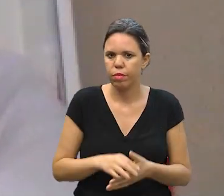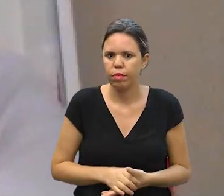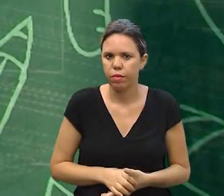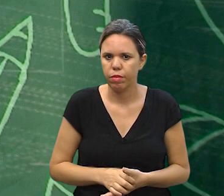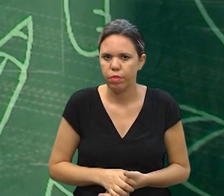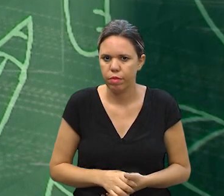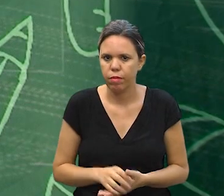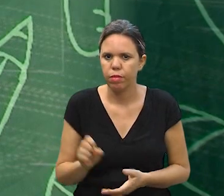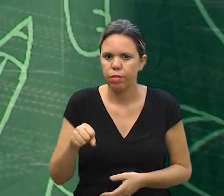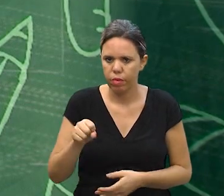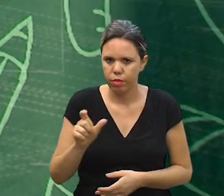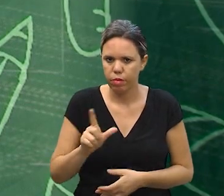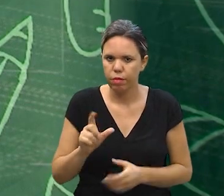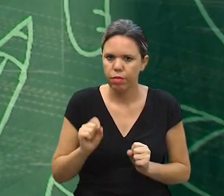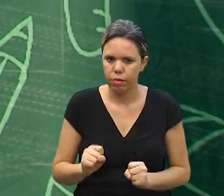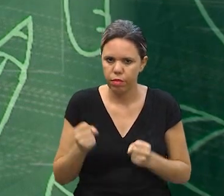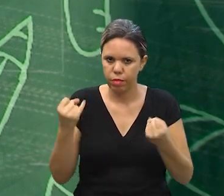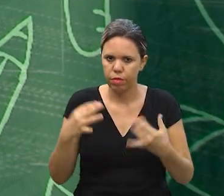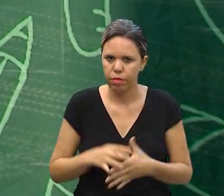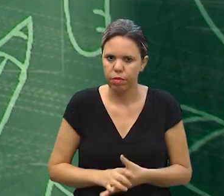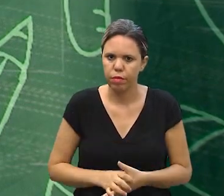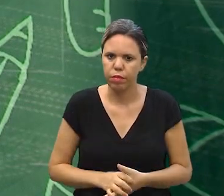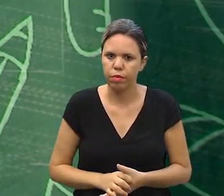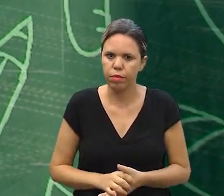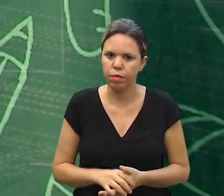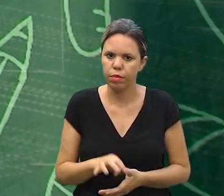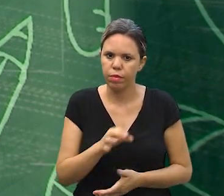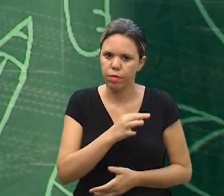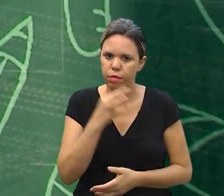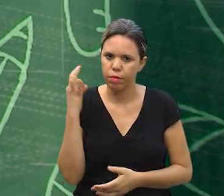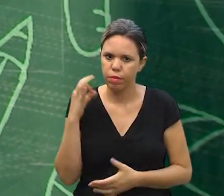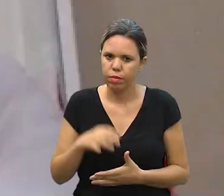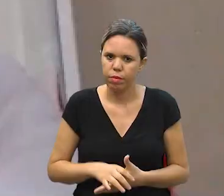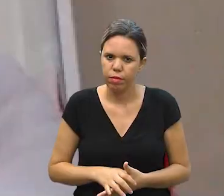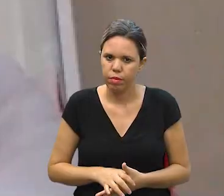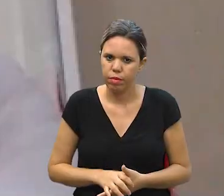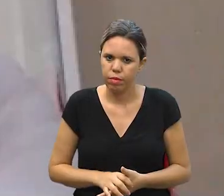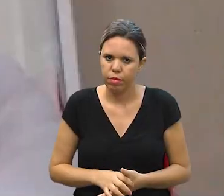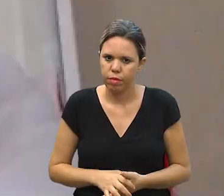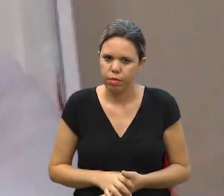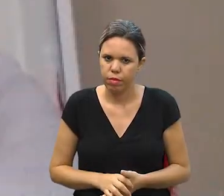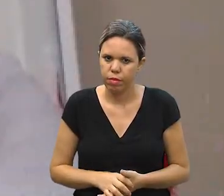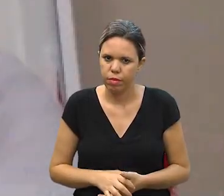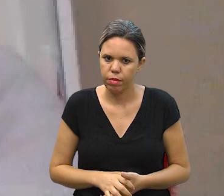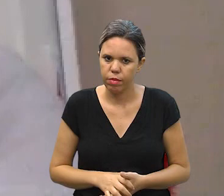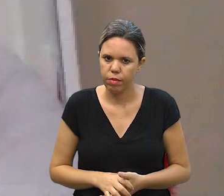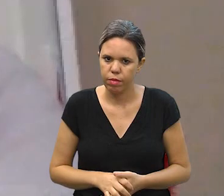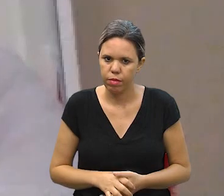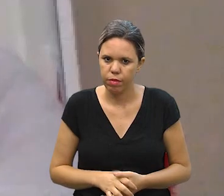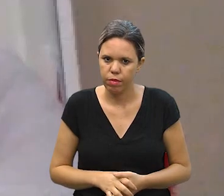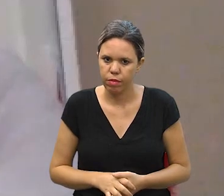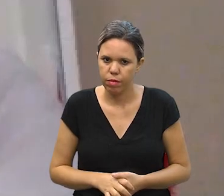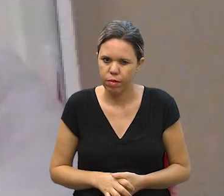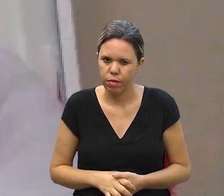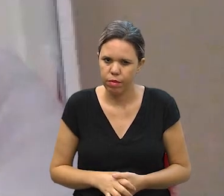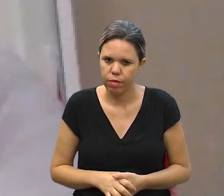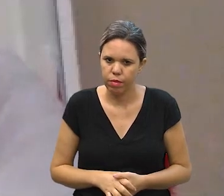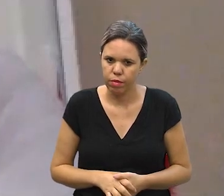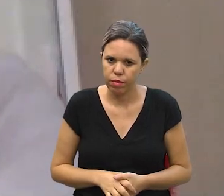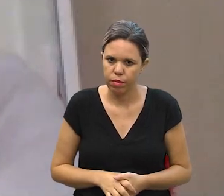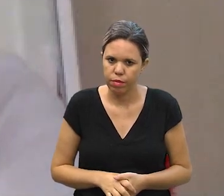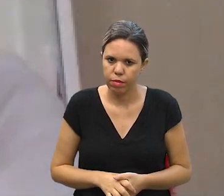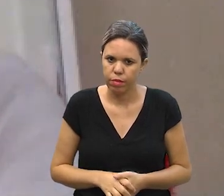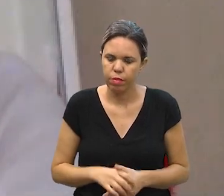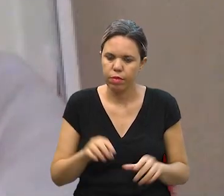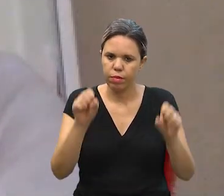disso. Claro que pode. Tempo? Vai lá. Ótimo. Então, é o seguinte,